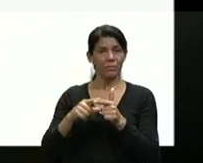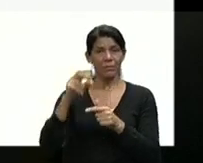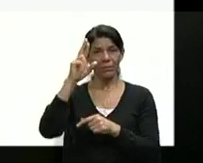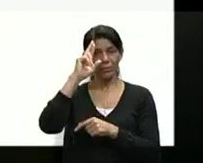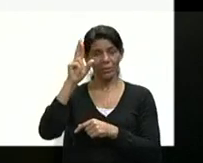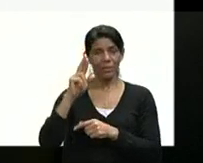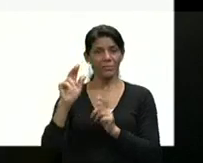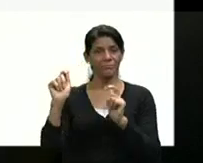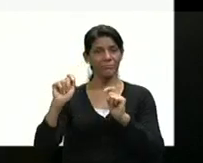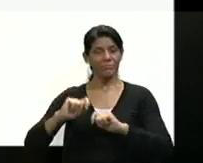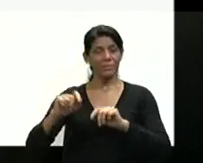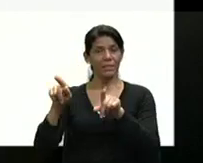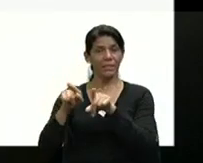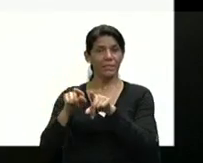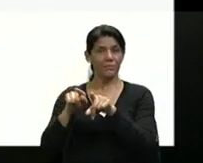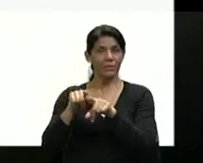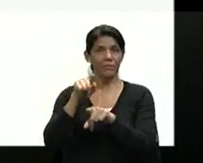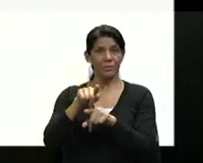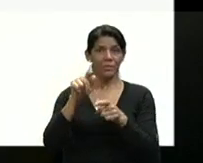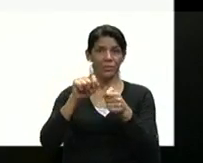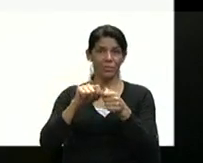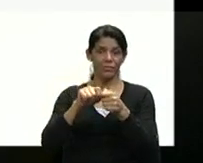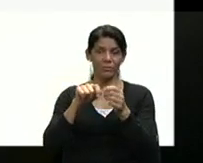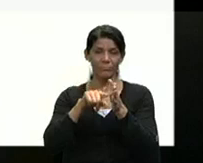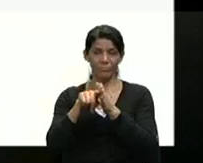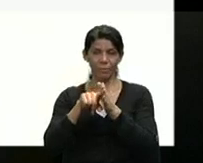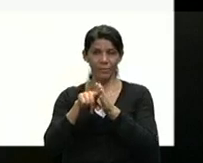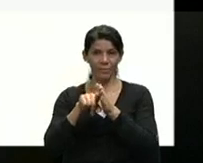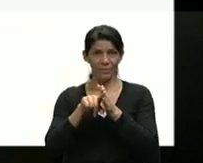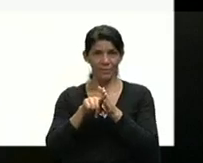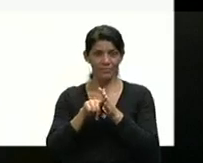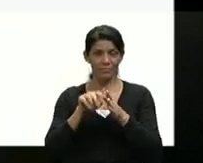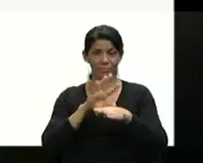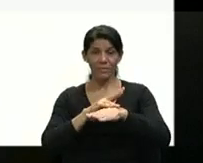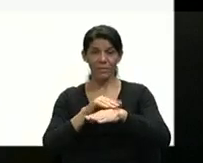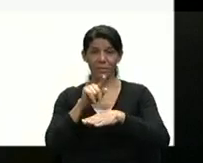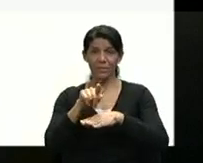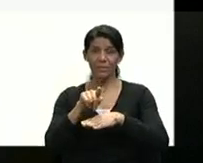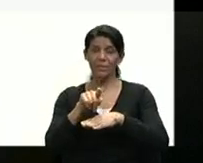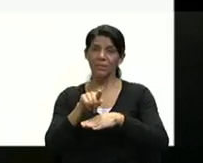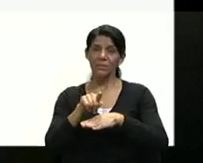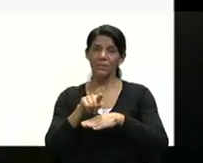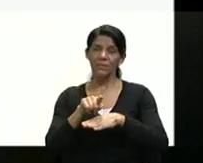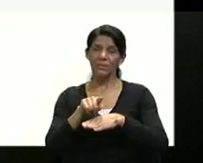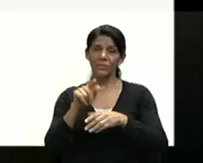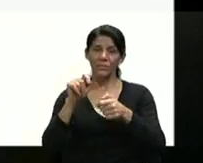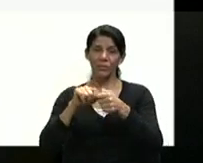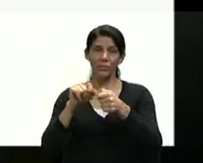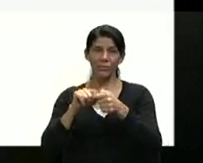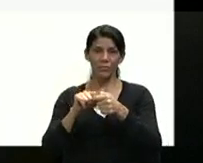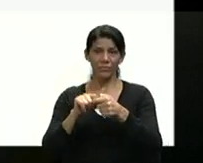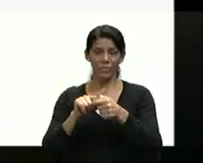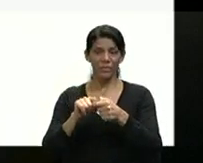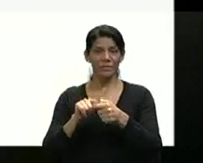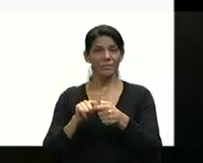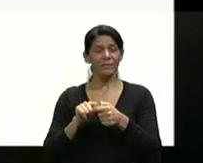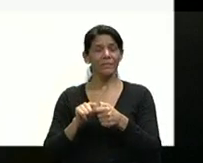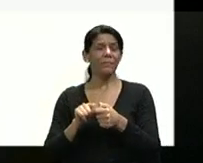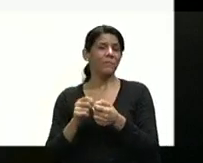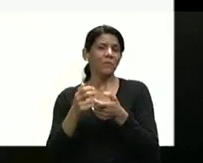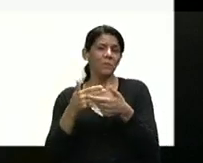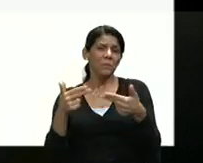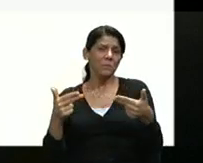autoridades competentes e também para que sejam feitos levantamentos epidemiológicos e aí sejam tomadas medidas que